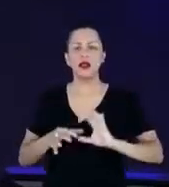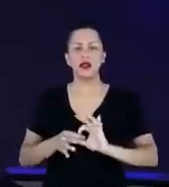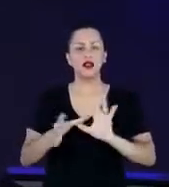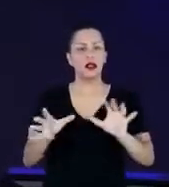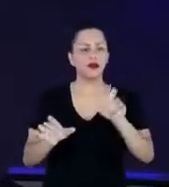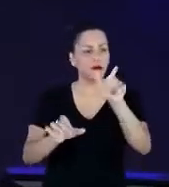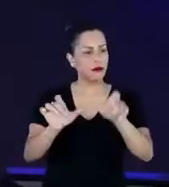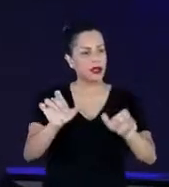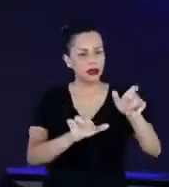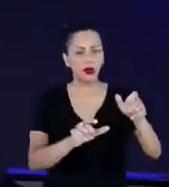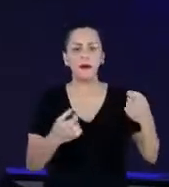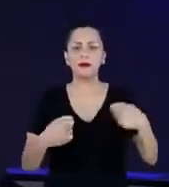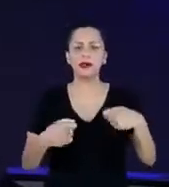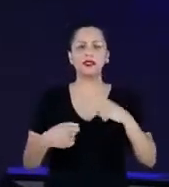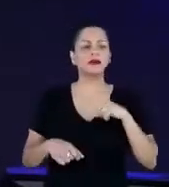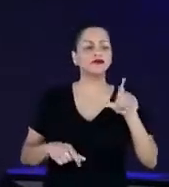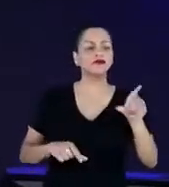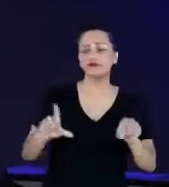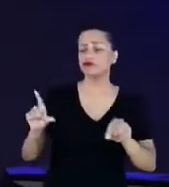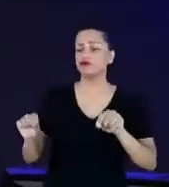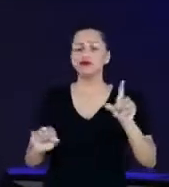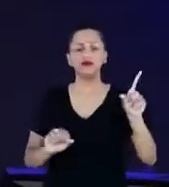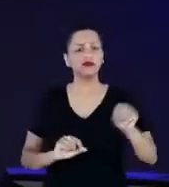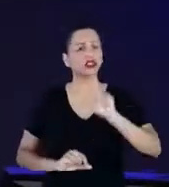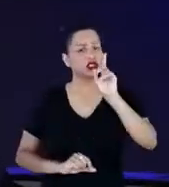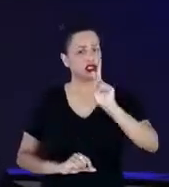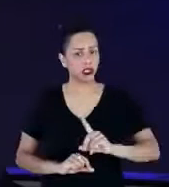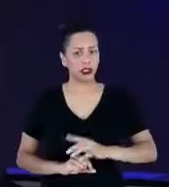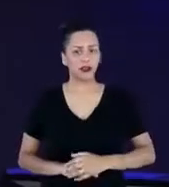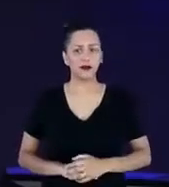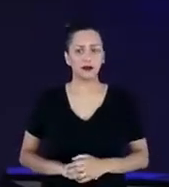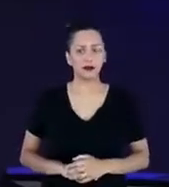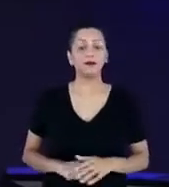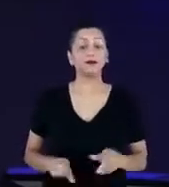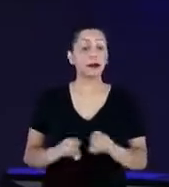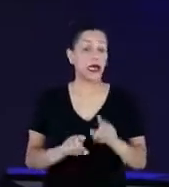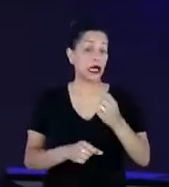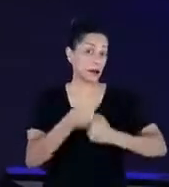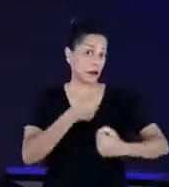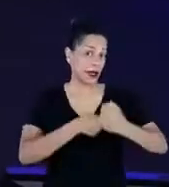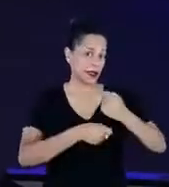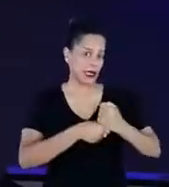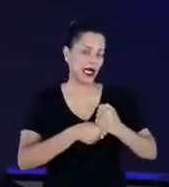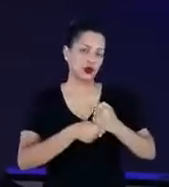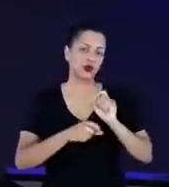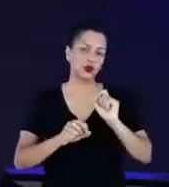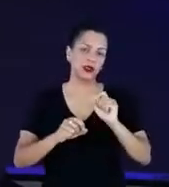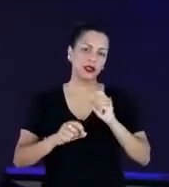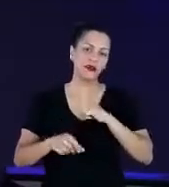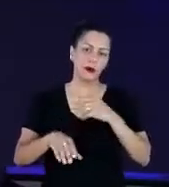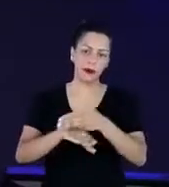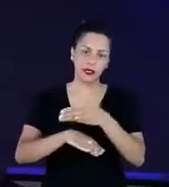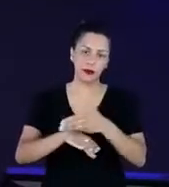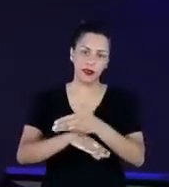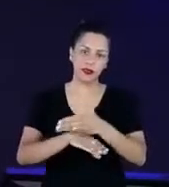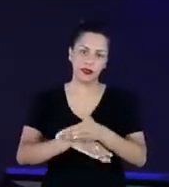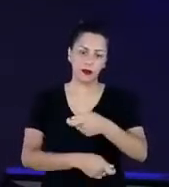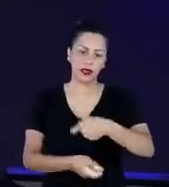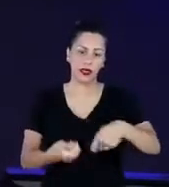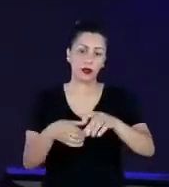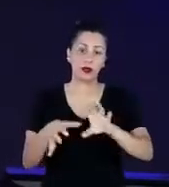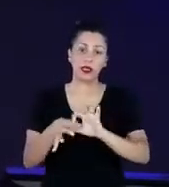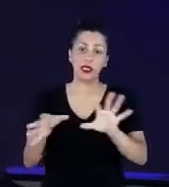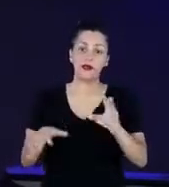opção. André, passar um dado aqui para você. Fechamos o ano passado com a participação do mercado livre em 32% do consumo